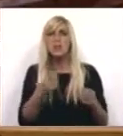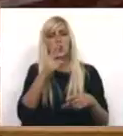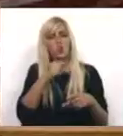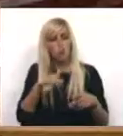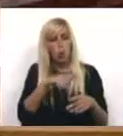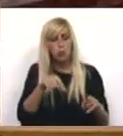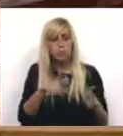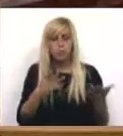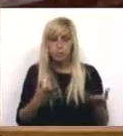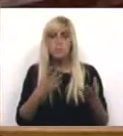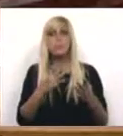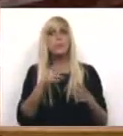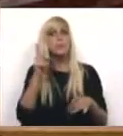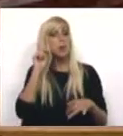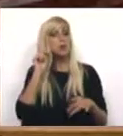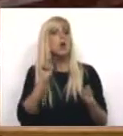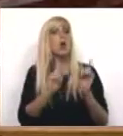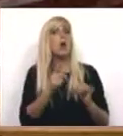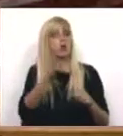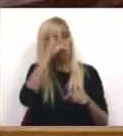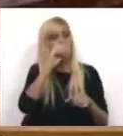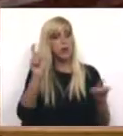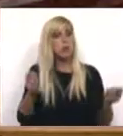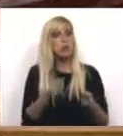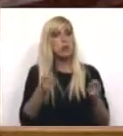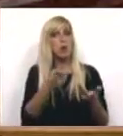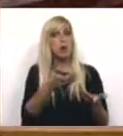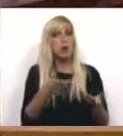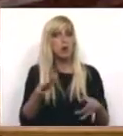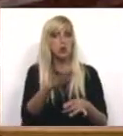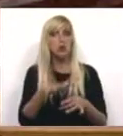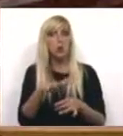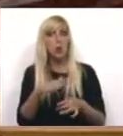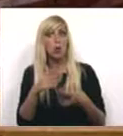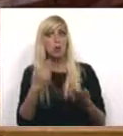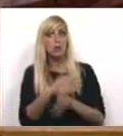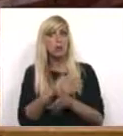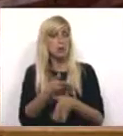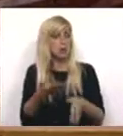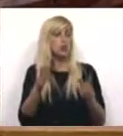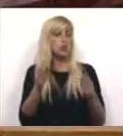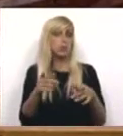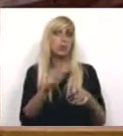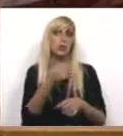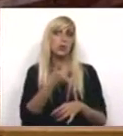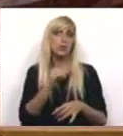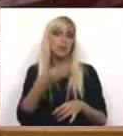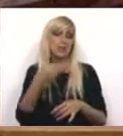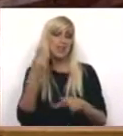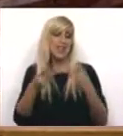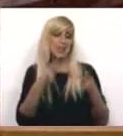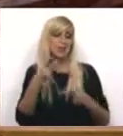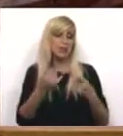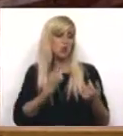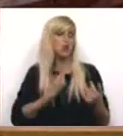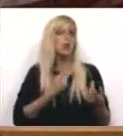solos. Por isso, importa que o Governo promova, nas zonas dos grandes incêndios de 2017, uma avaliação e